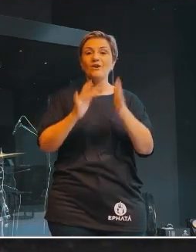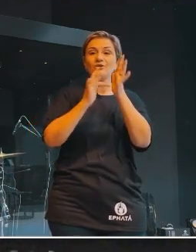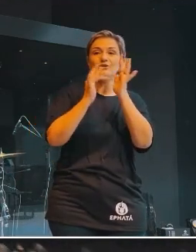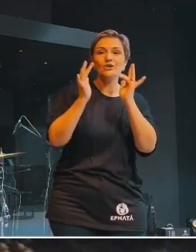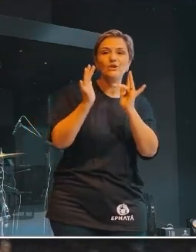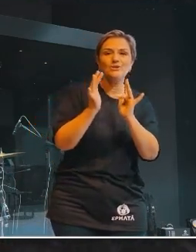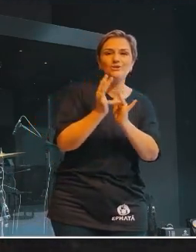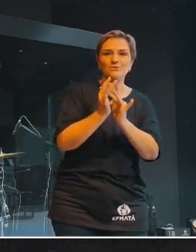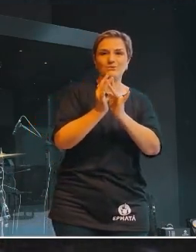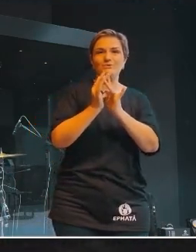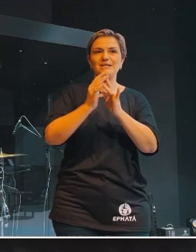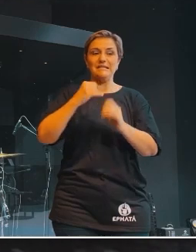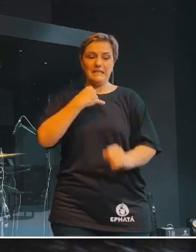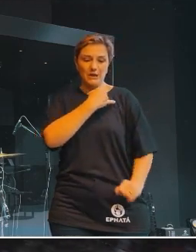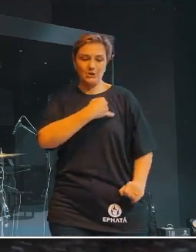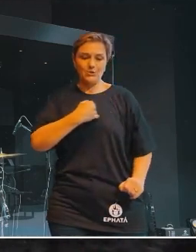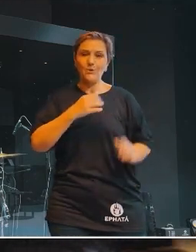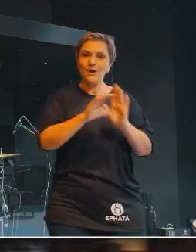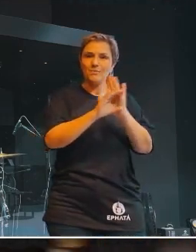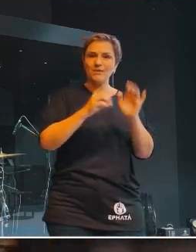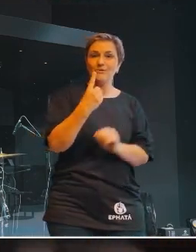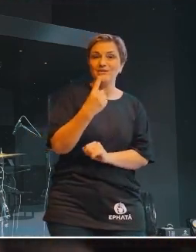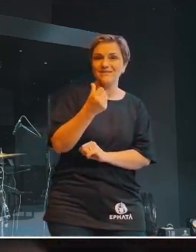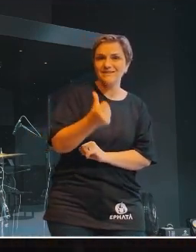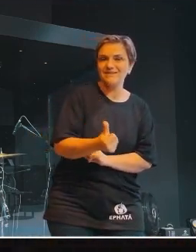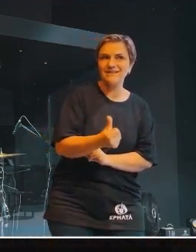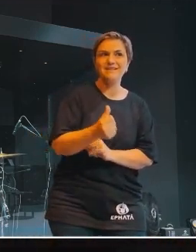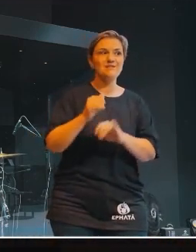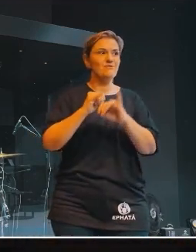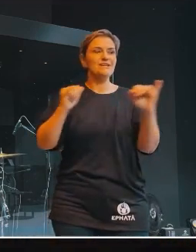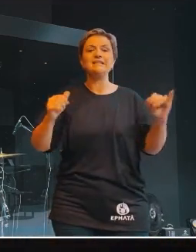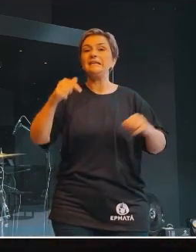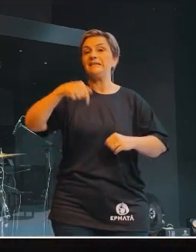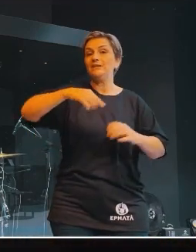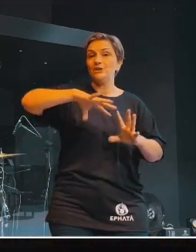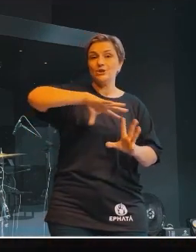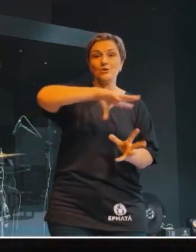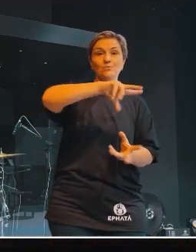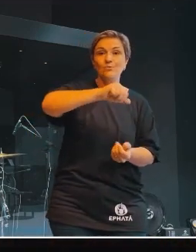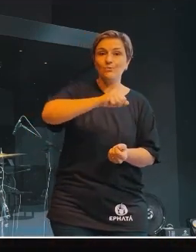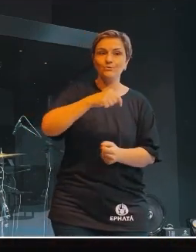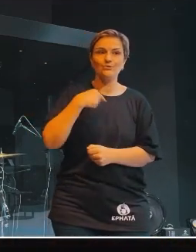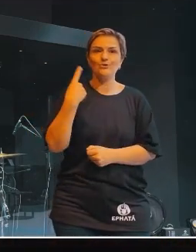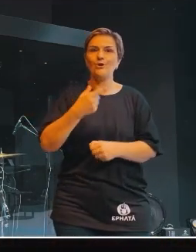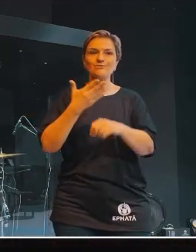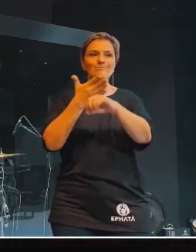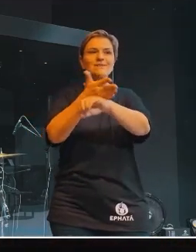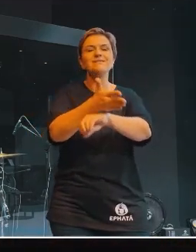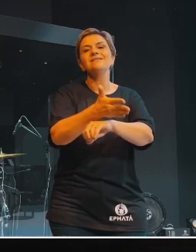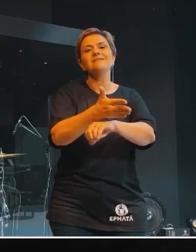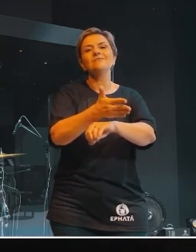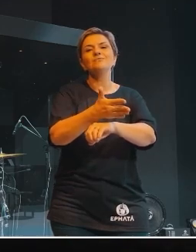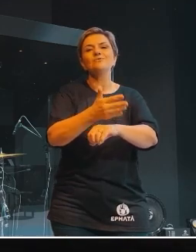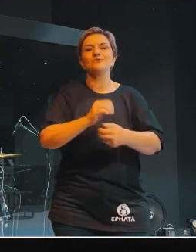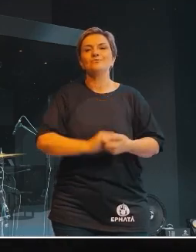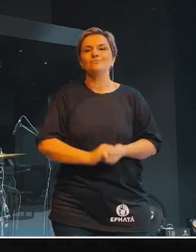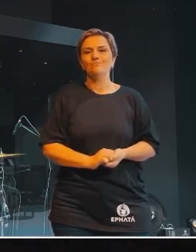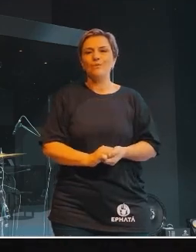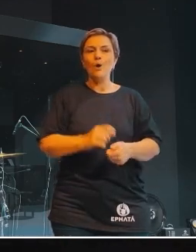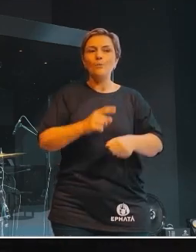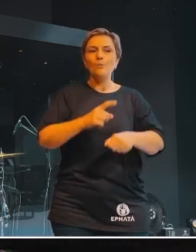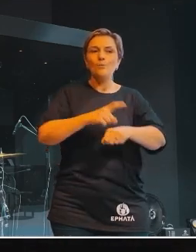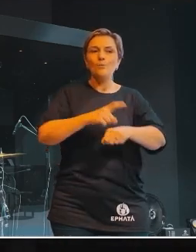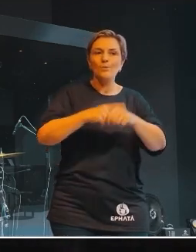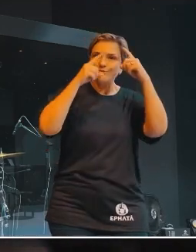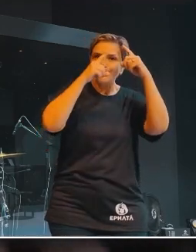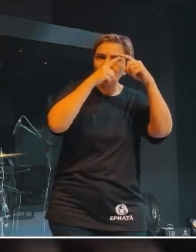Jesus em João capítulo 16, Ele vai dizer que neste mundo nós passaríamos por